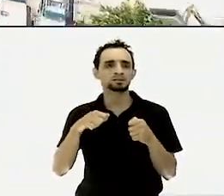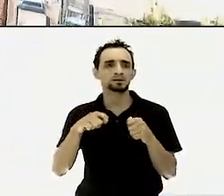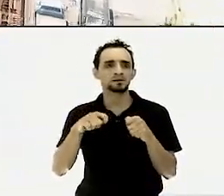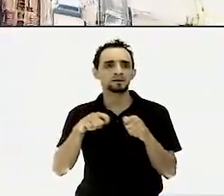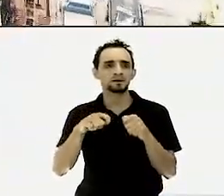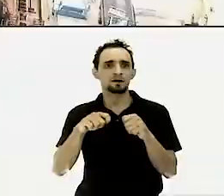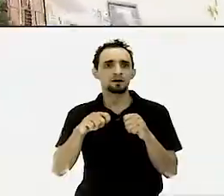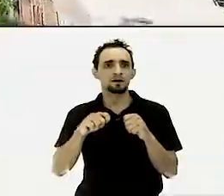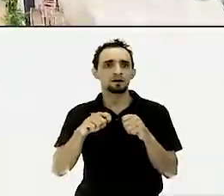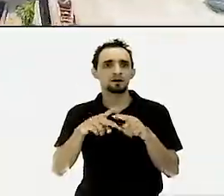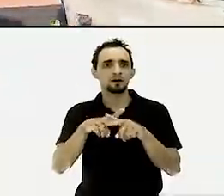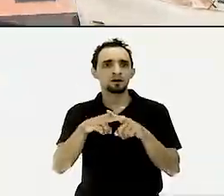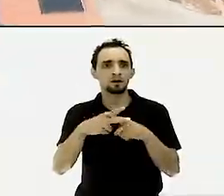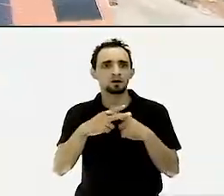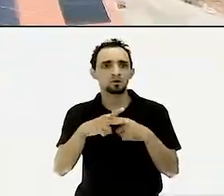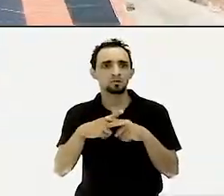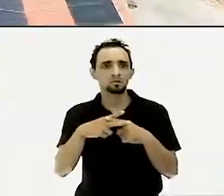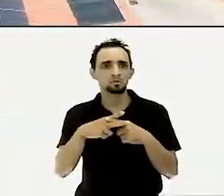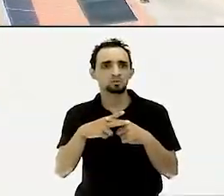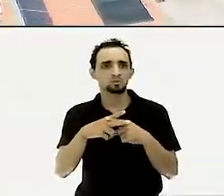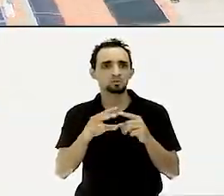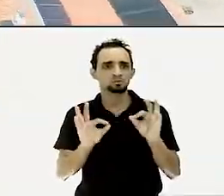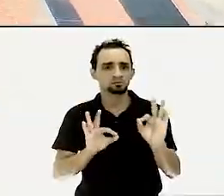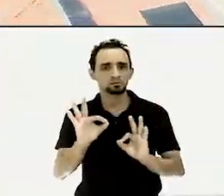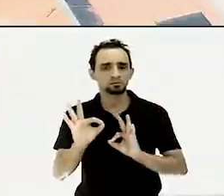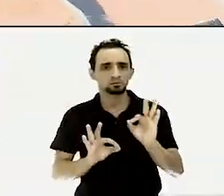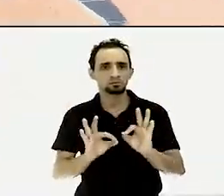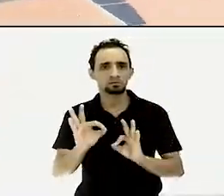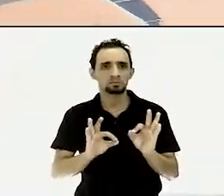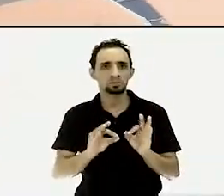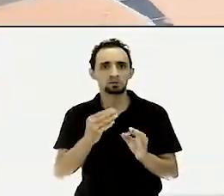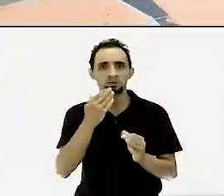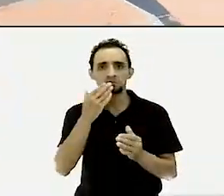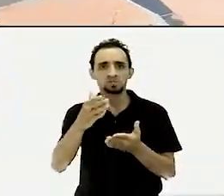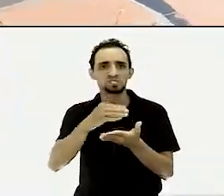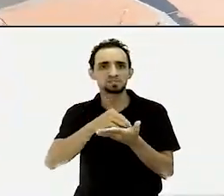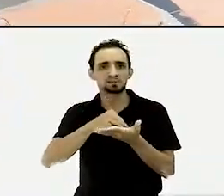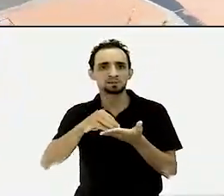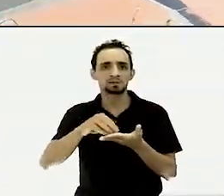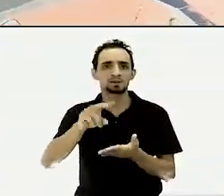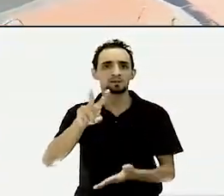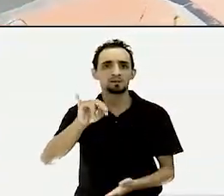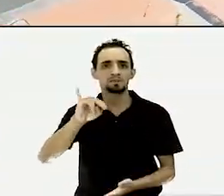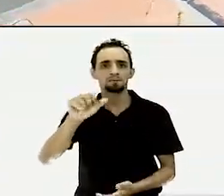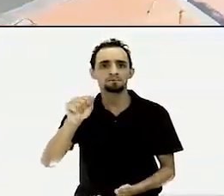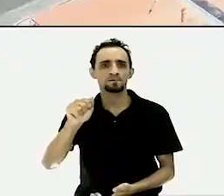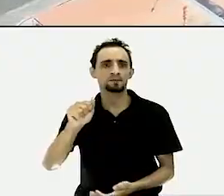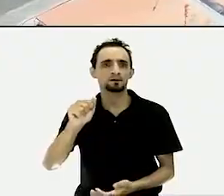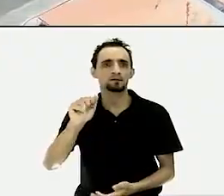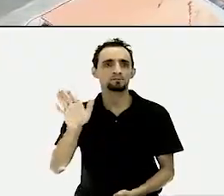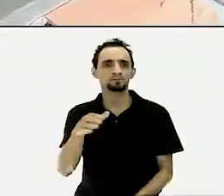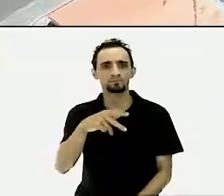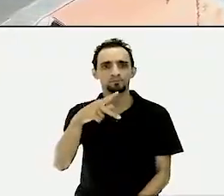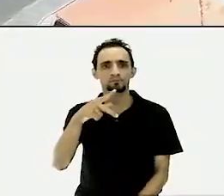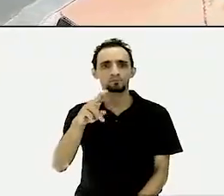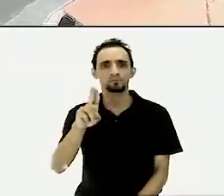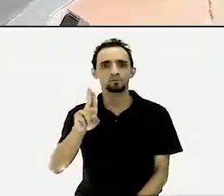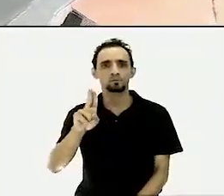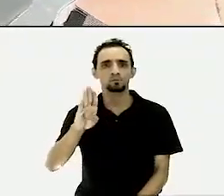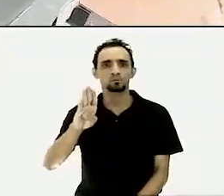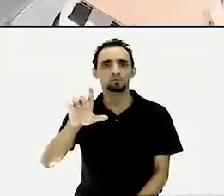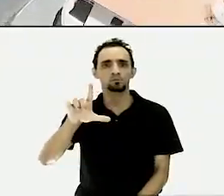a inauguração da Avenida José Octaviano e Filho, a rua José A. de Oliveira teve o seu fluxo de veículos aumentado